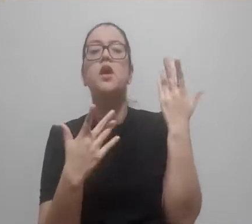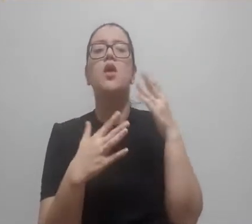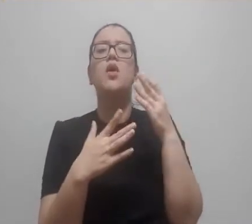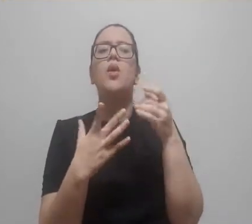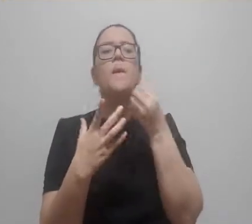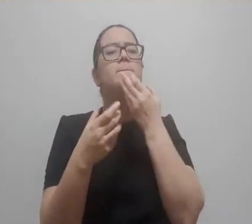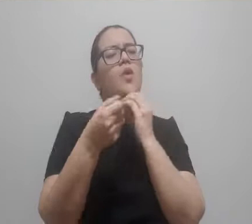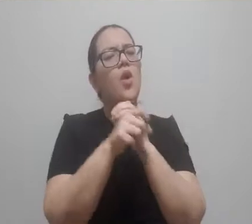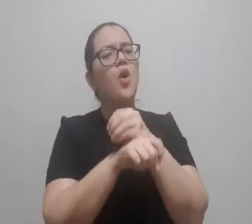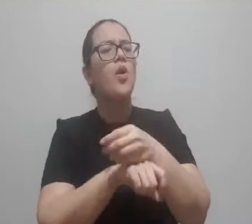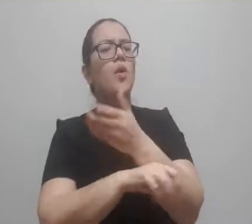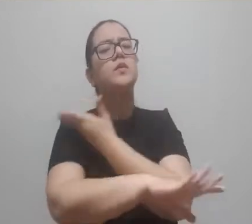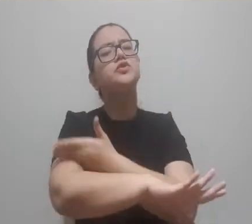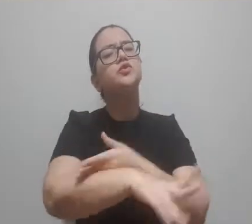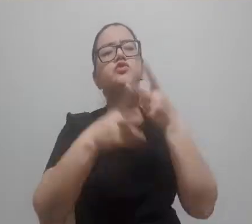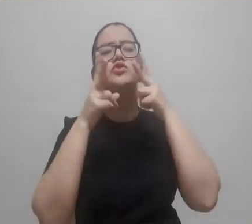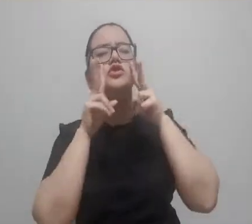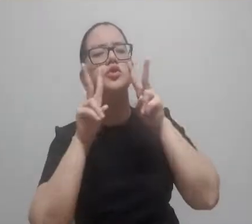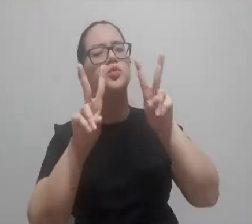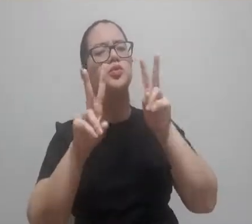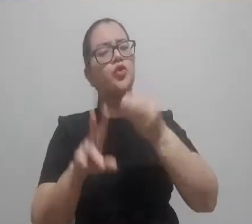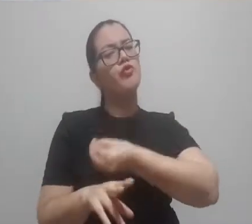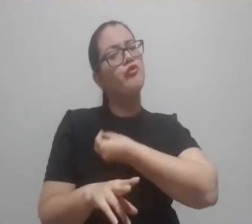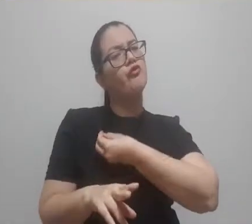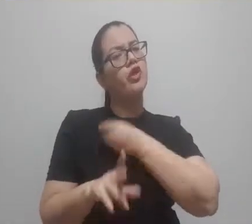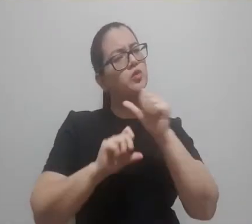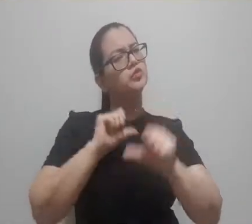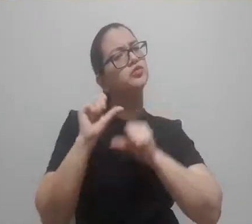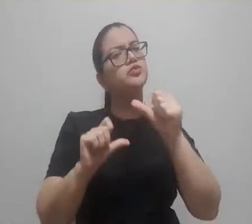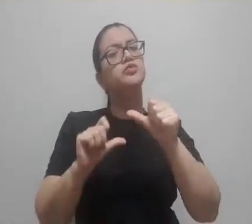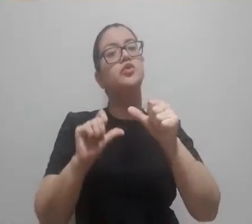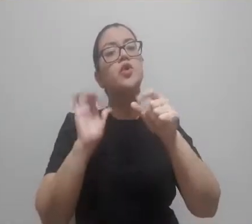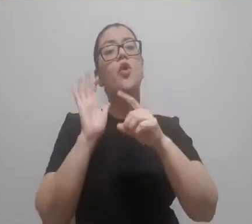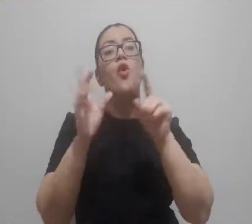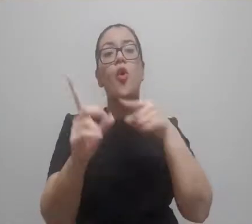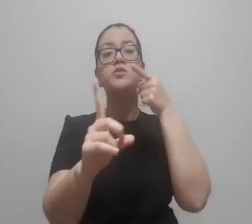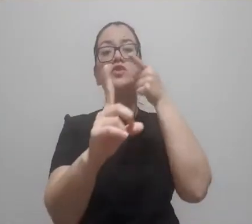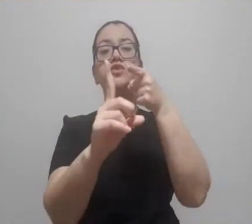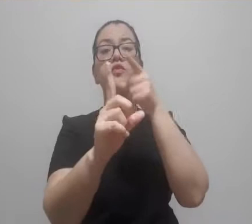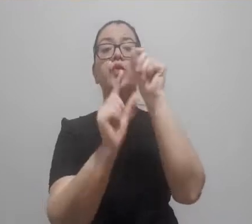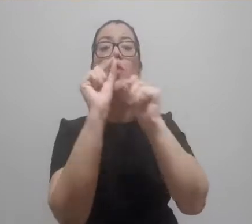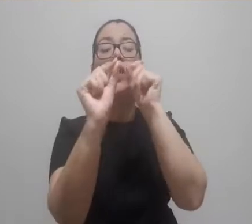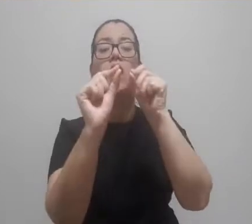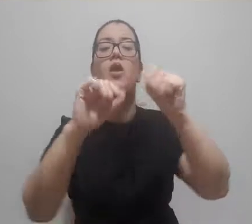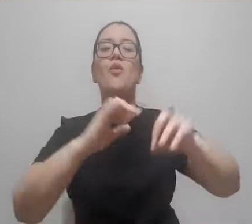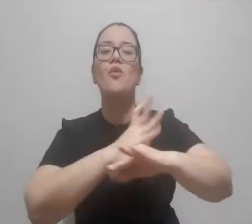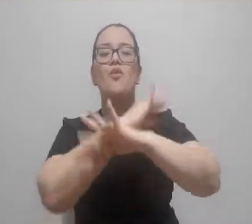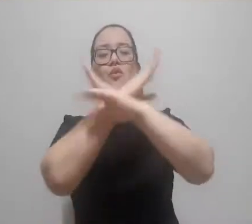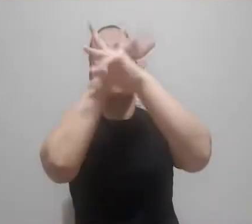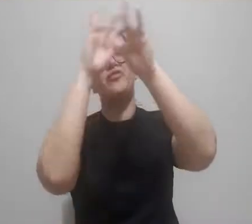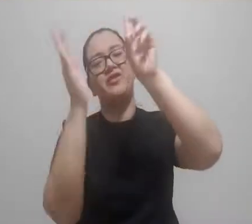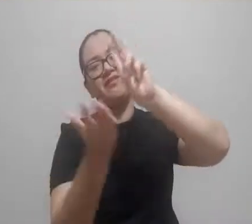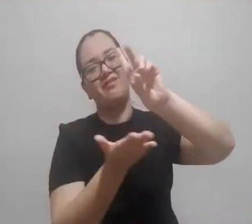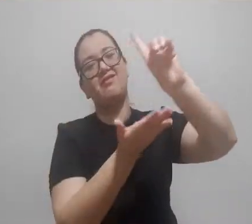testemunho, dessa vida transformada, que é tão somente de exaltar, glorificar ao Senhor, e através da